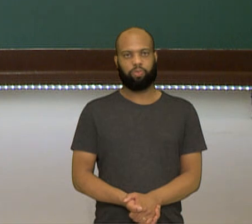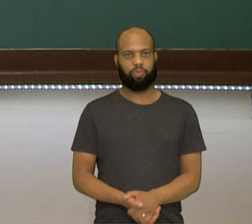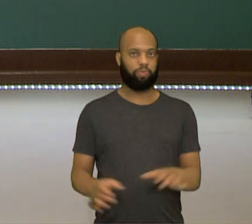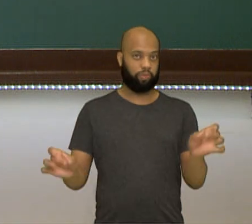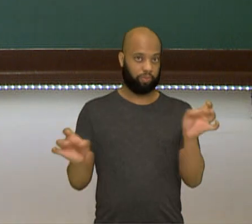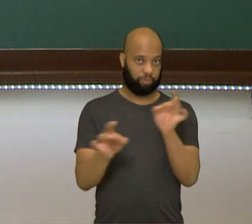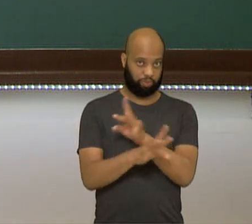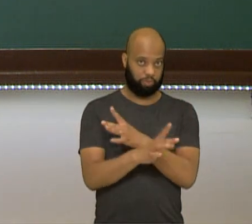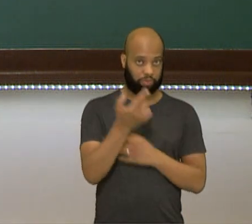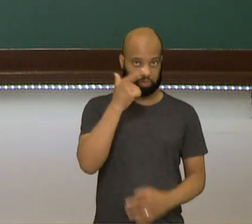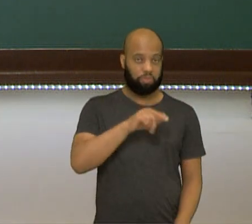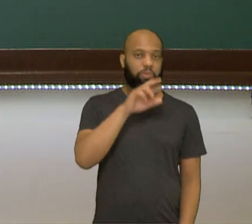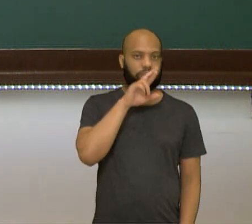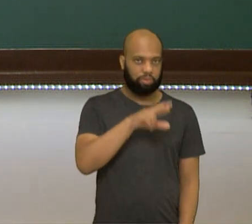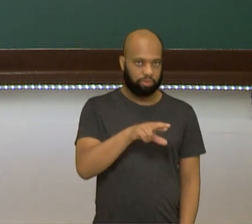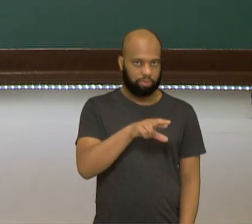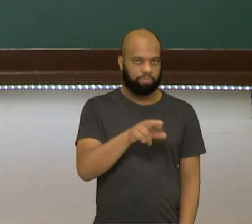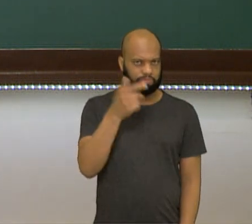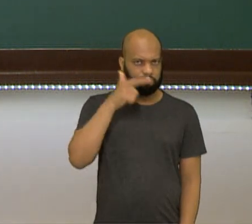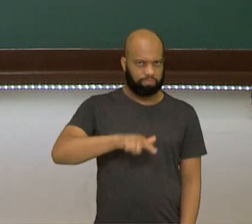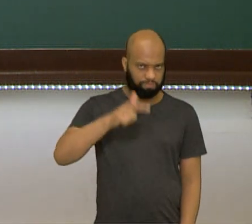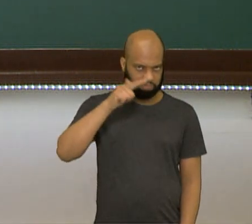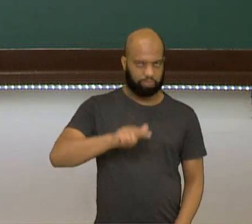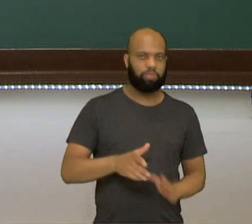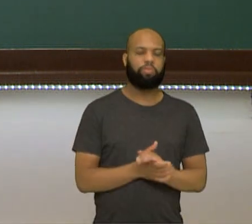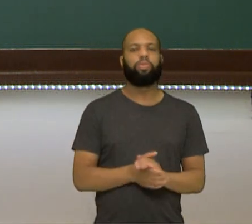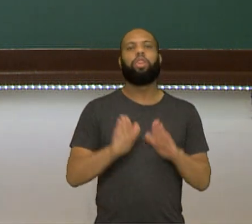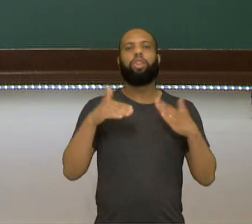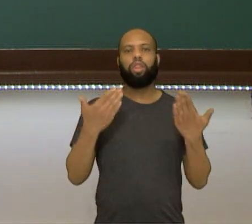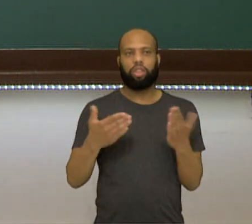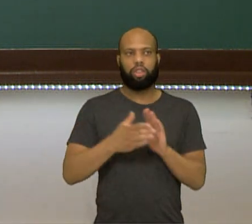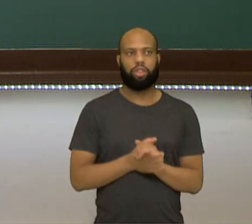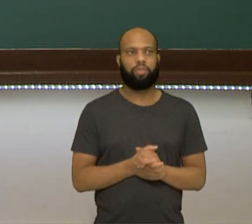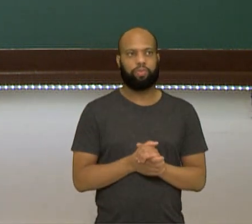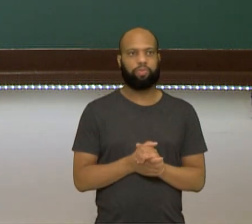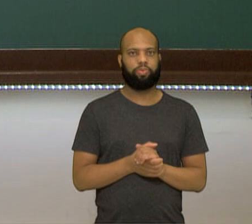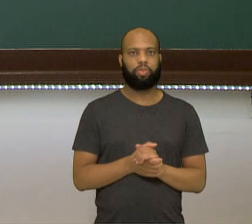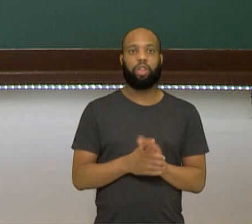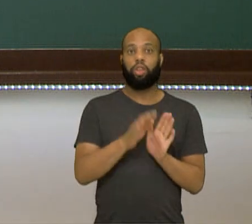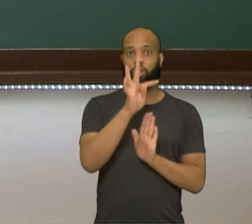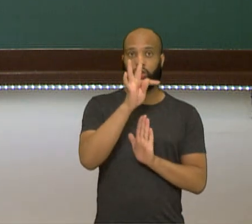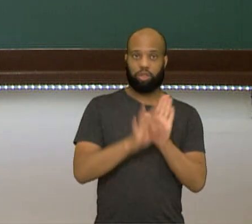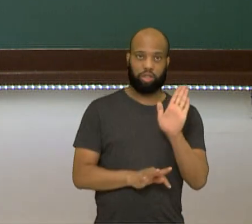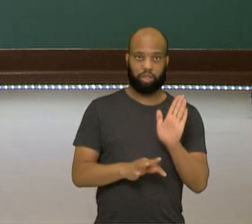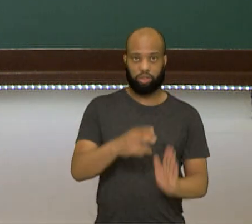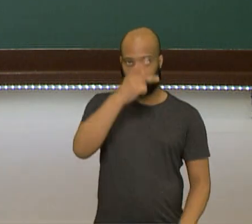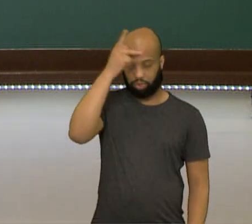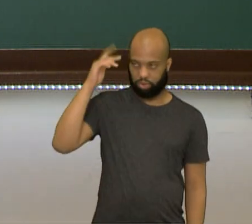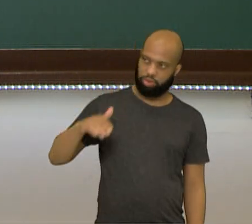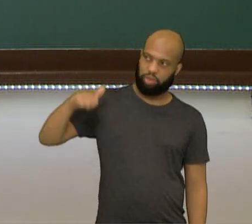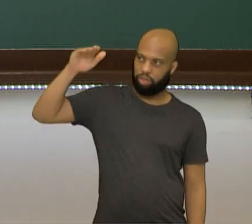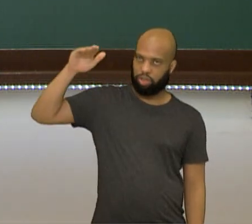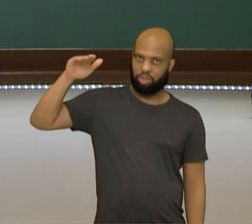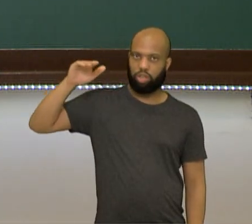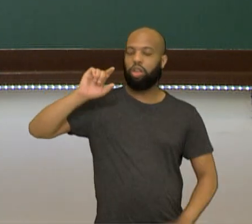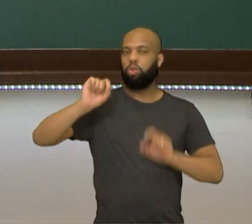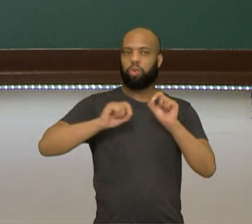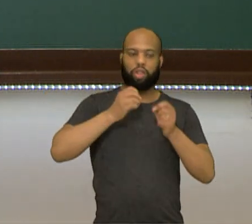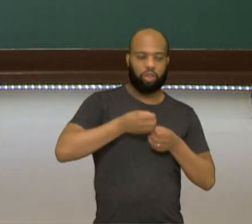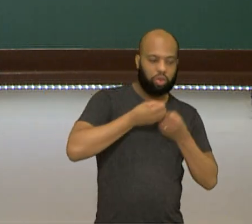Terminou de responder? Isso? Conseguiu? E aí? Gente grande, notícia ou